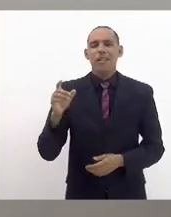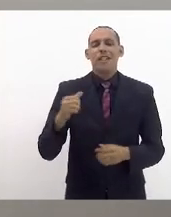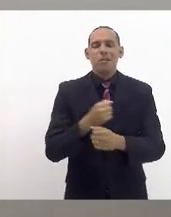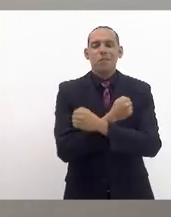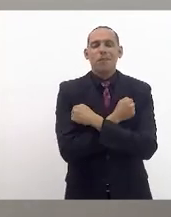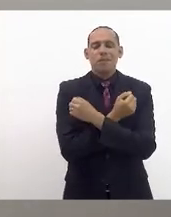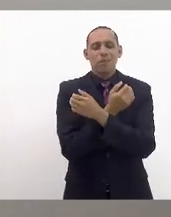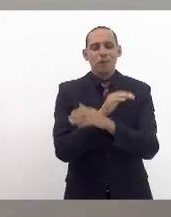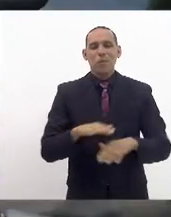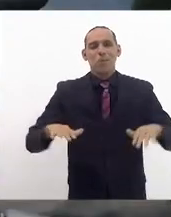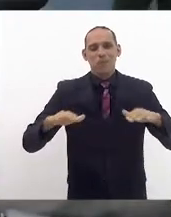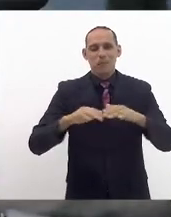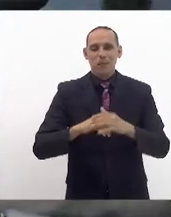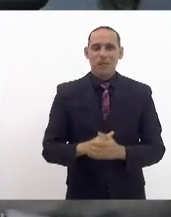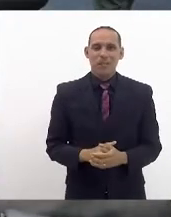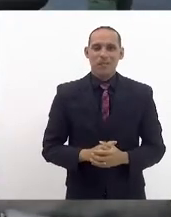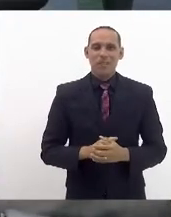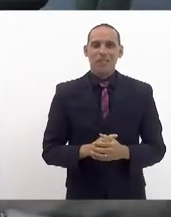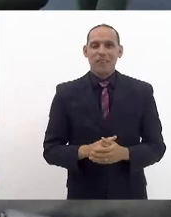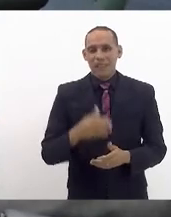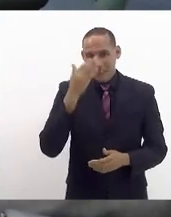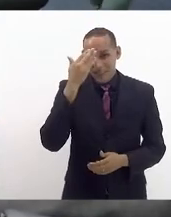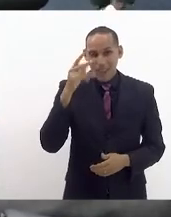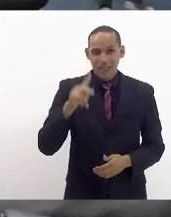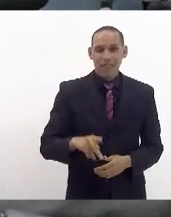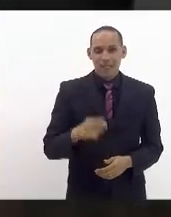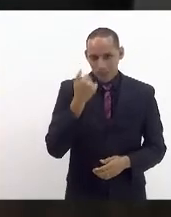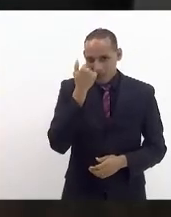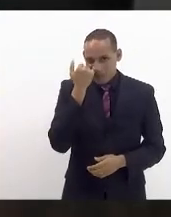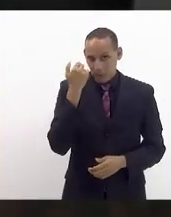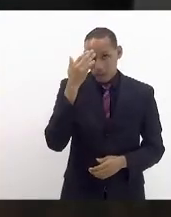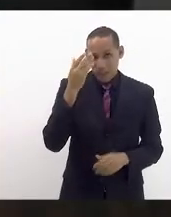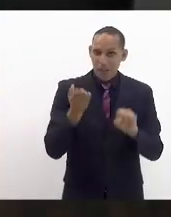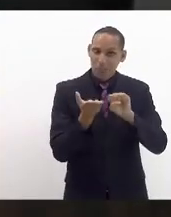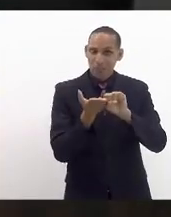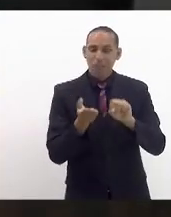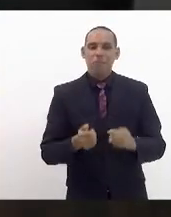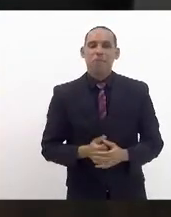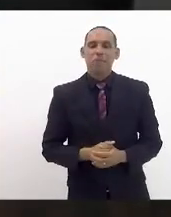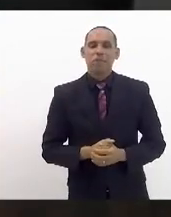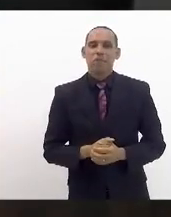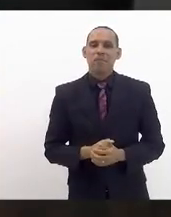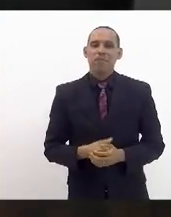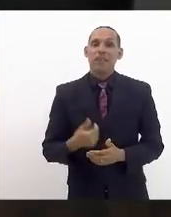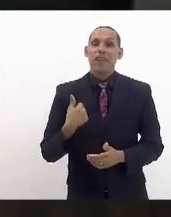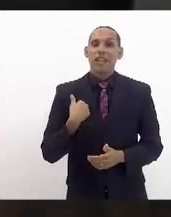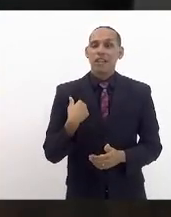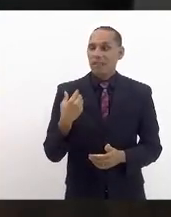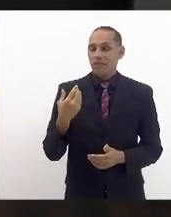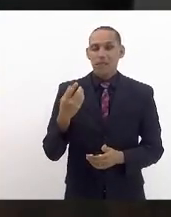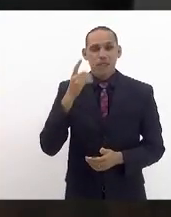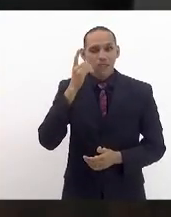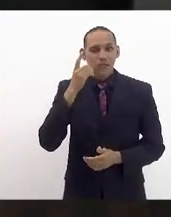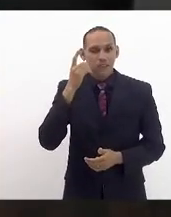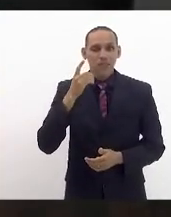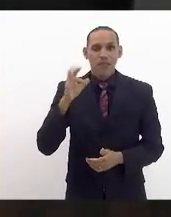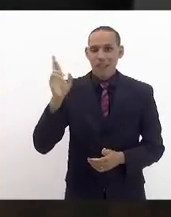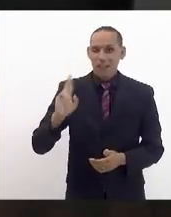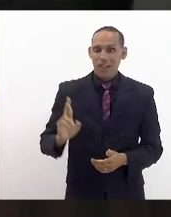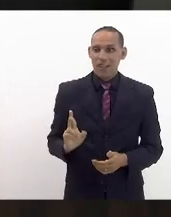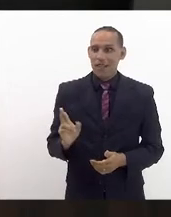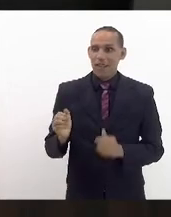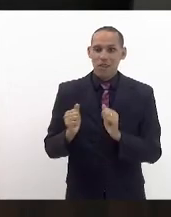para todos. Obrigado, presidente. Obrigado, Samuel. Eu estou aqui com a deputada Renata e não quero